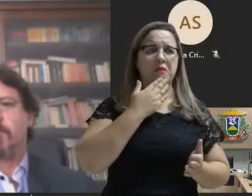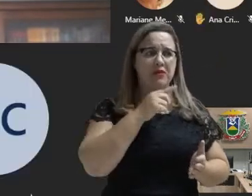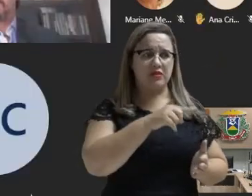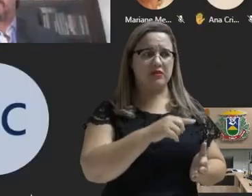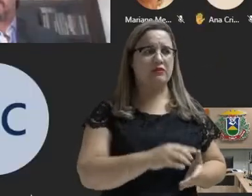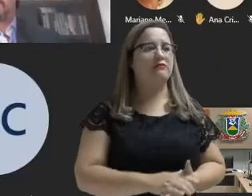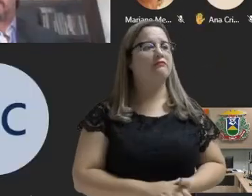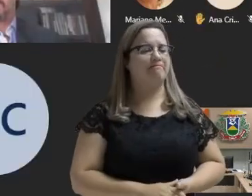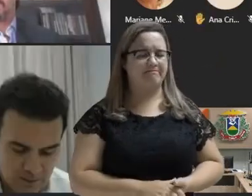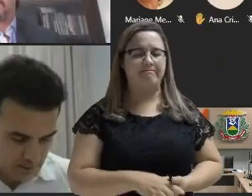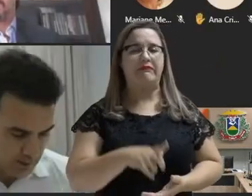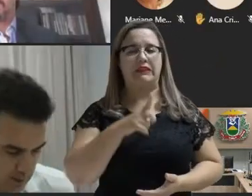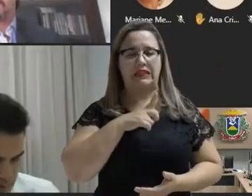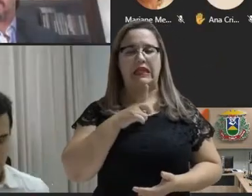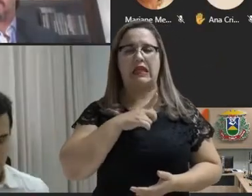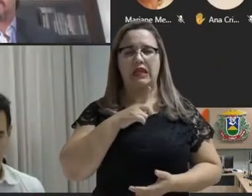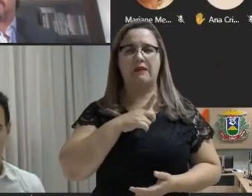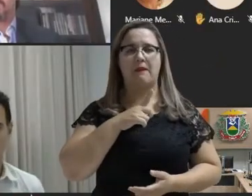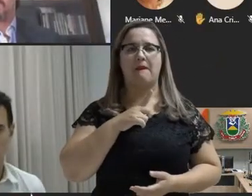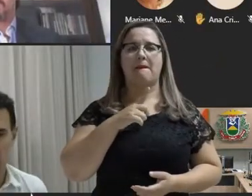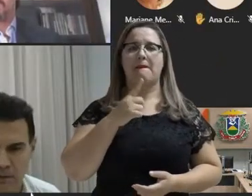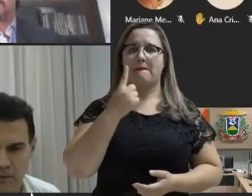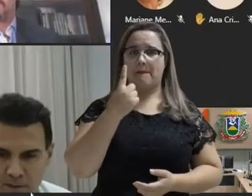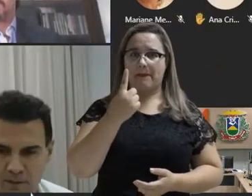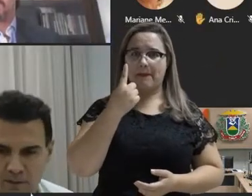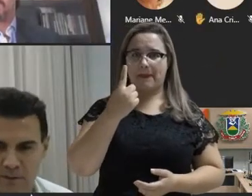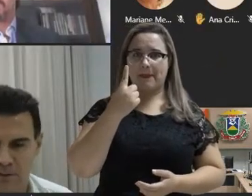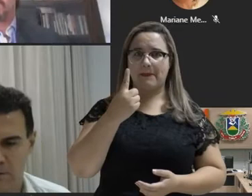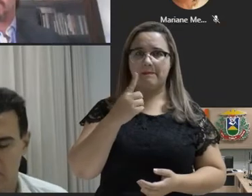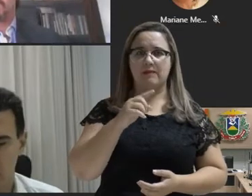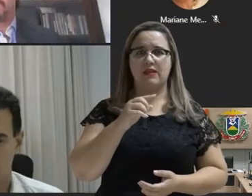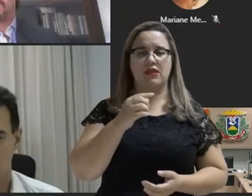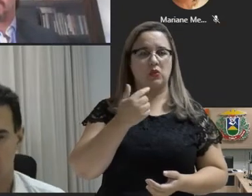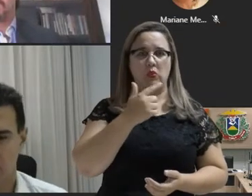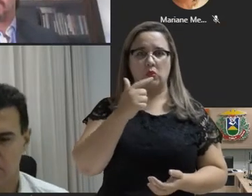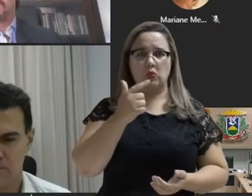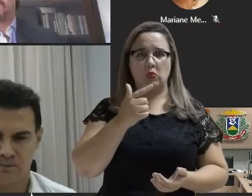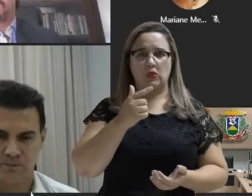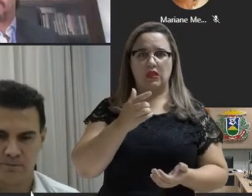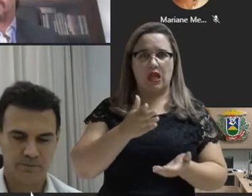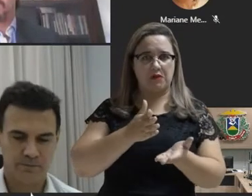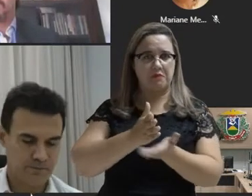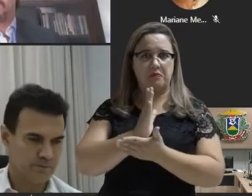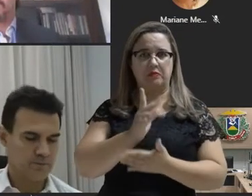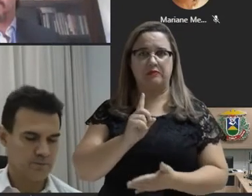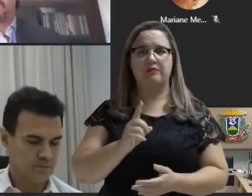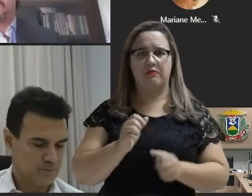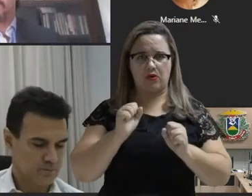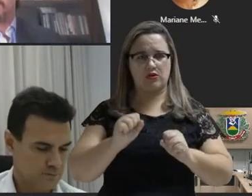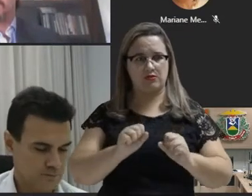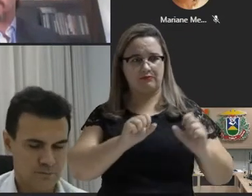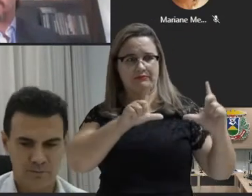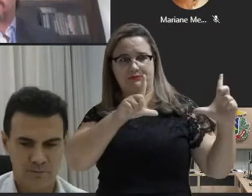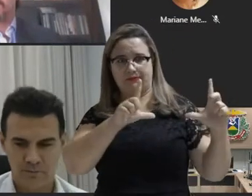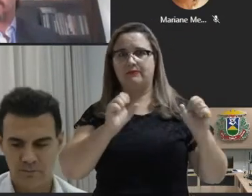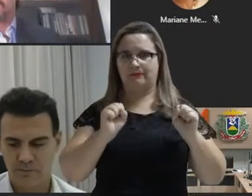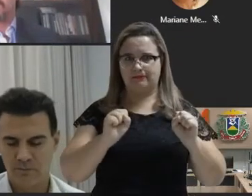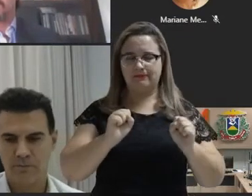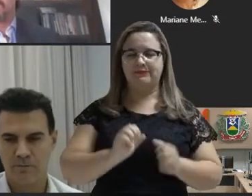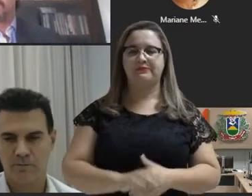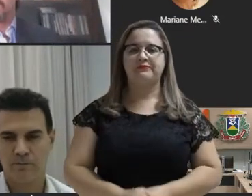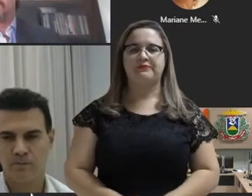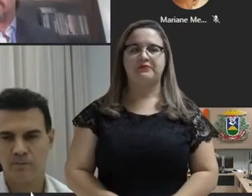Tem, doutor. Tem não homologação de arquivamento. Você pode colocar na tela, por favor? Sim.